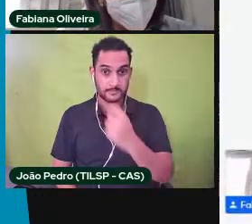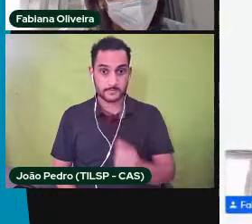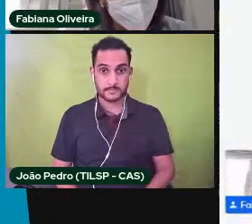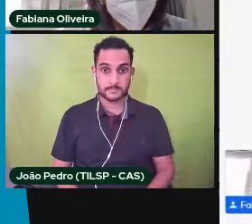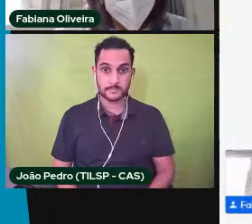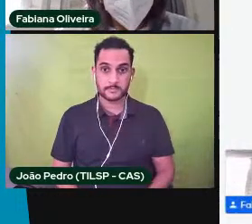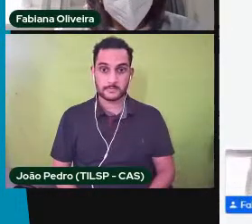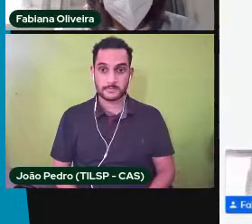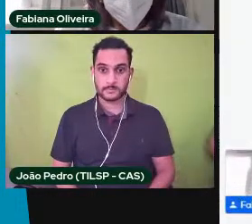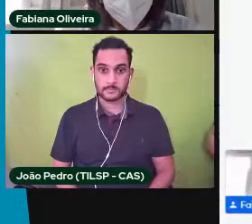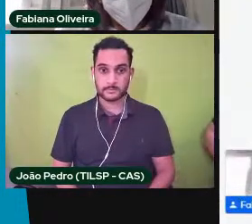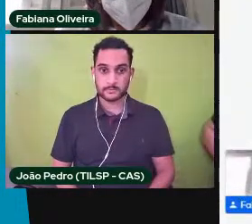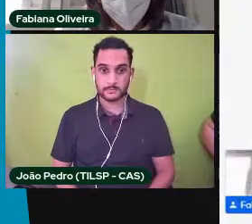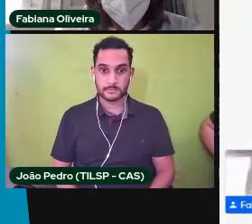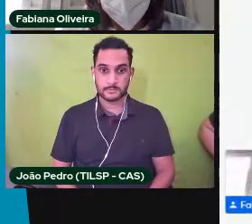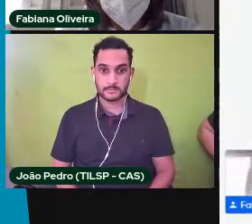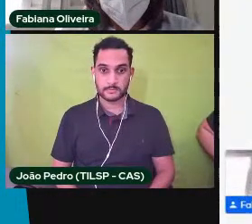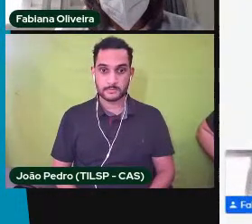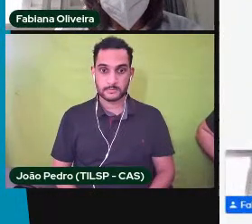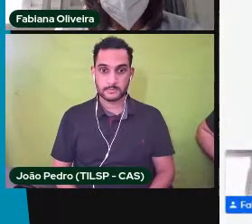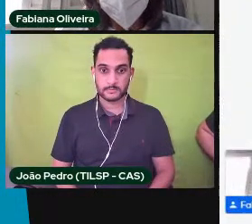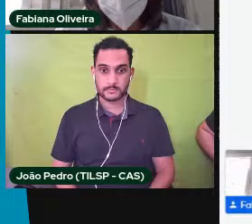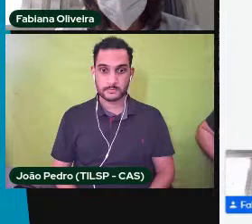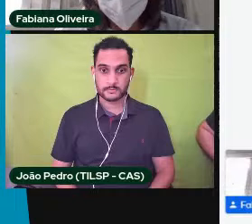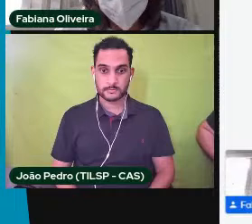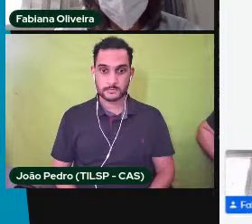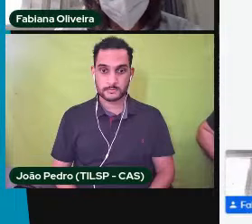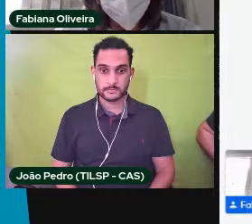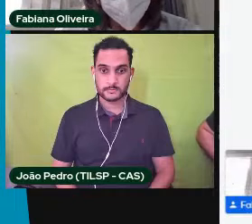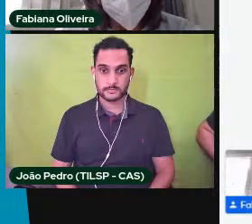compartilhar. Só um momentinho.